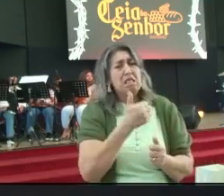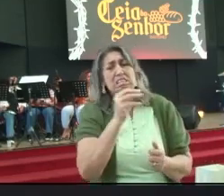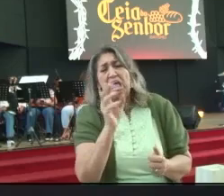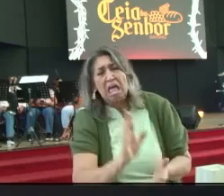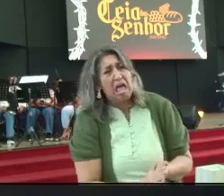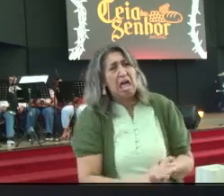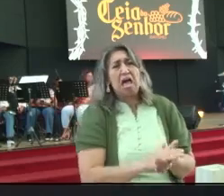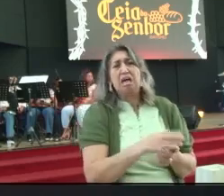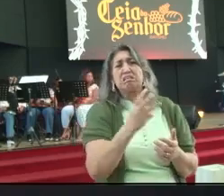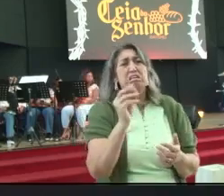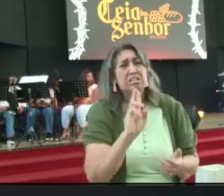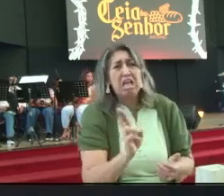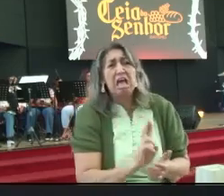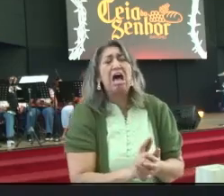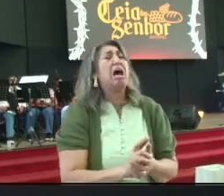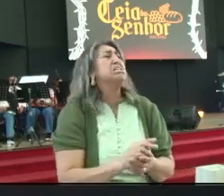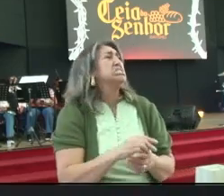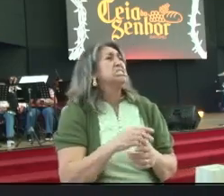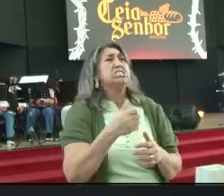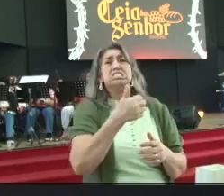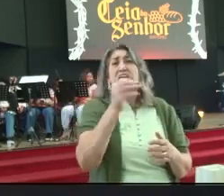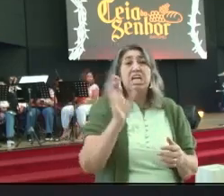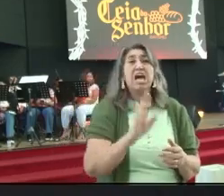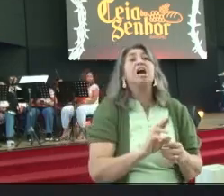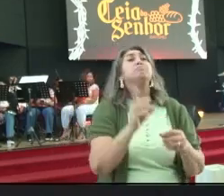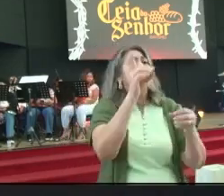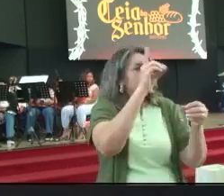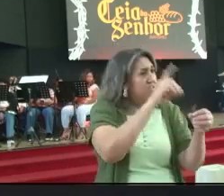Não negocie sua fidelidade.